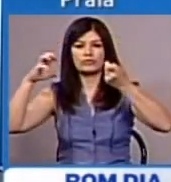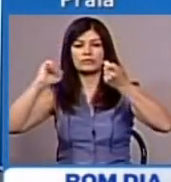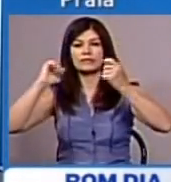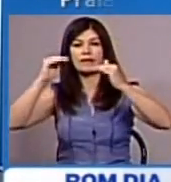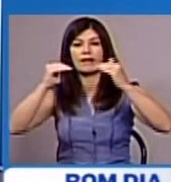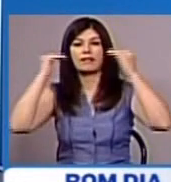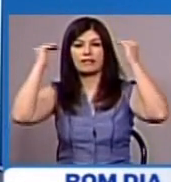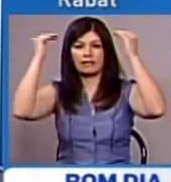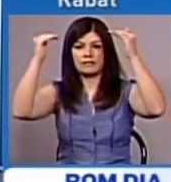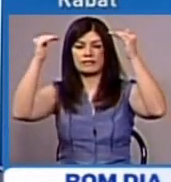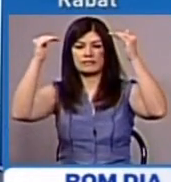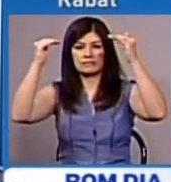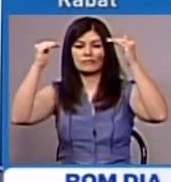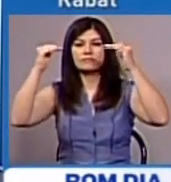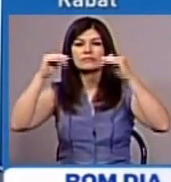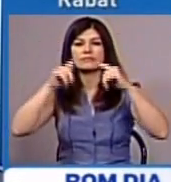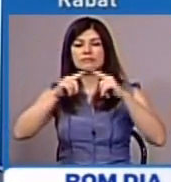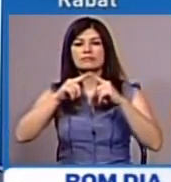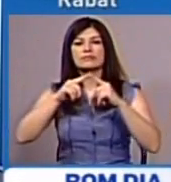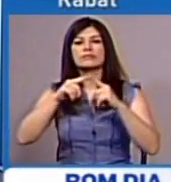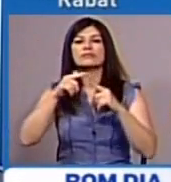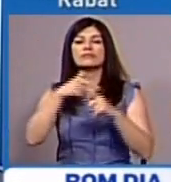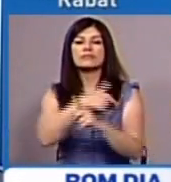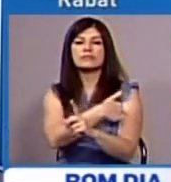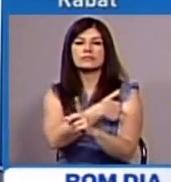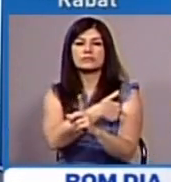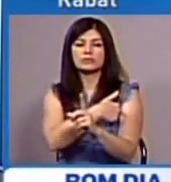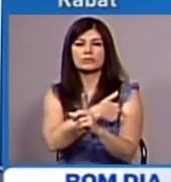o dia, irá progredir mais para norte, com temperaturas